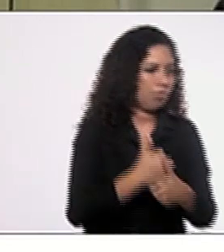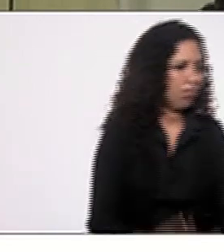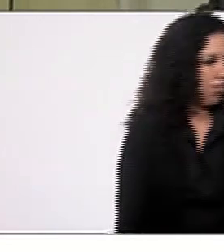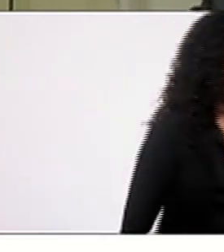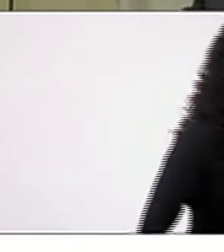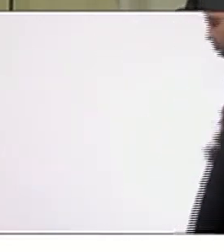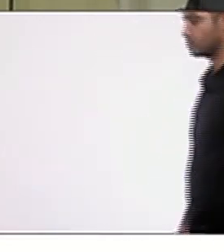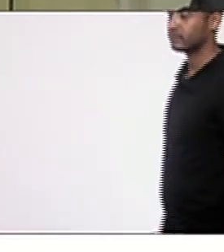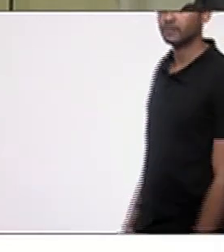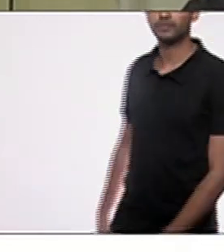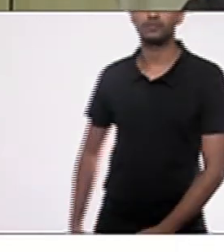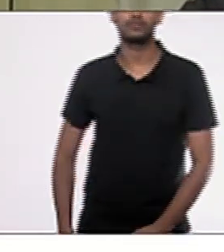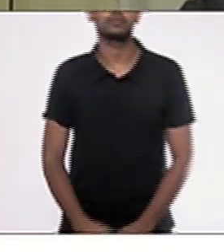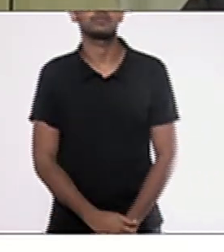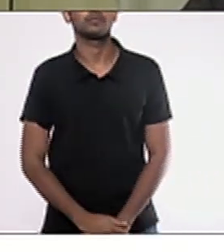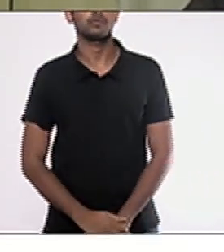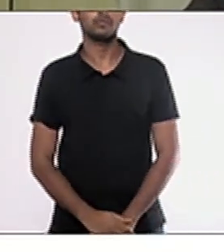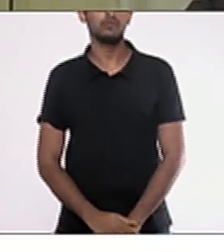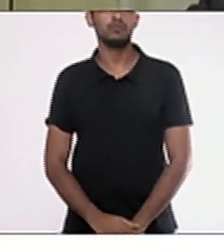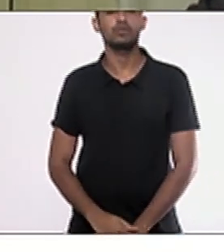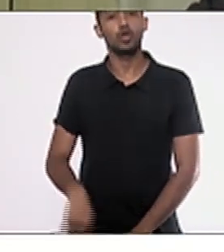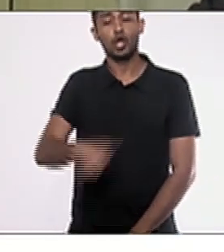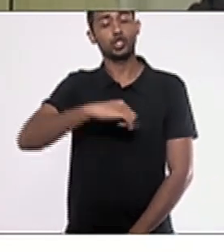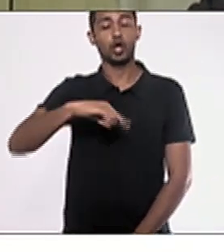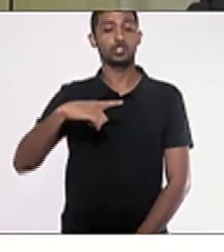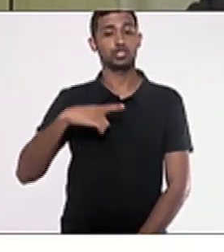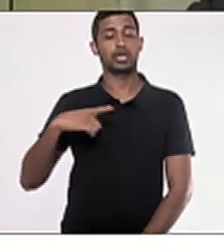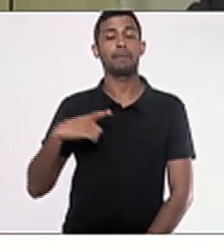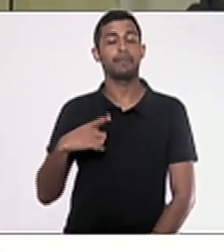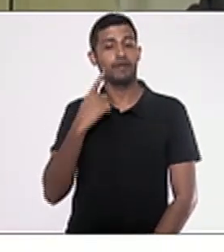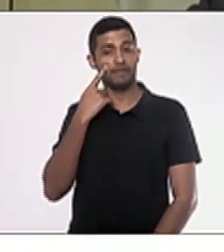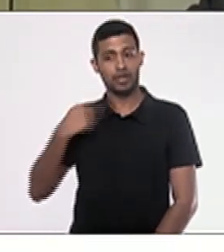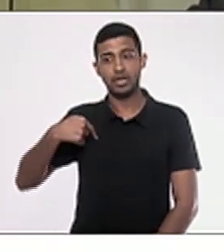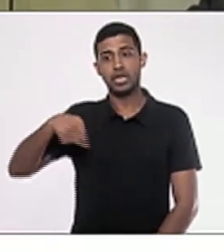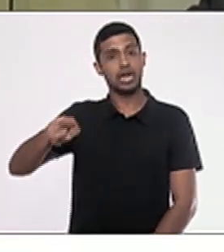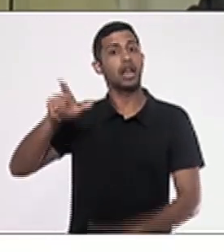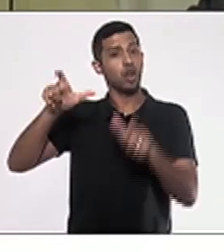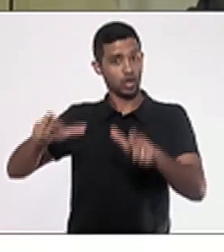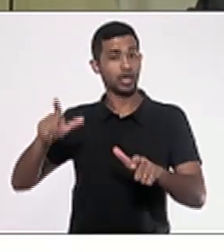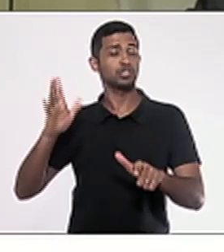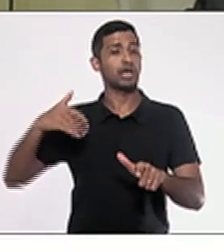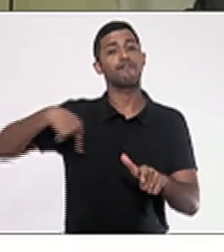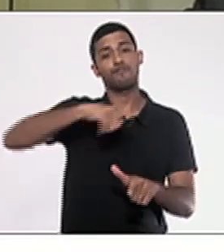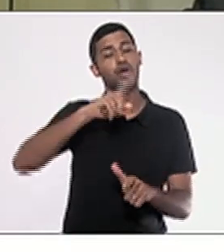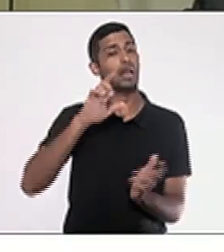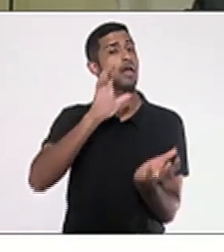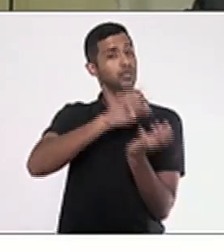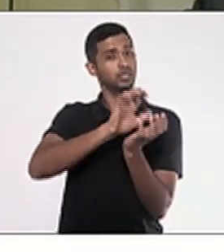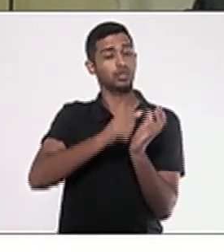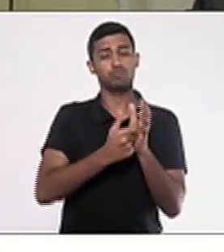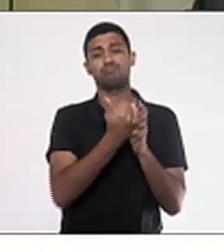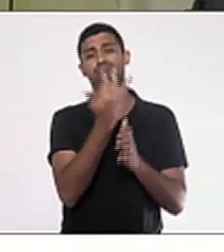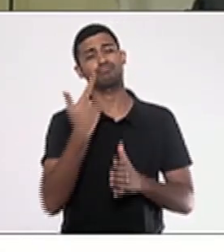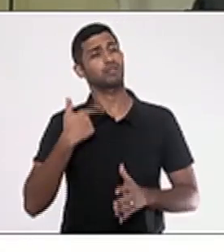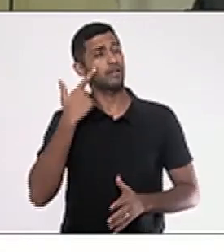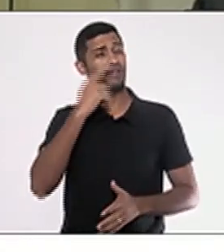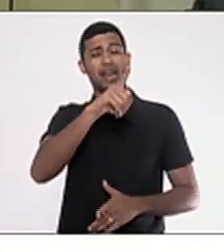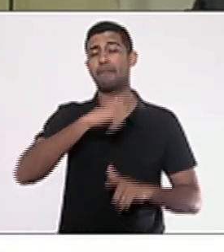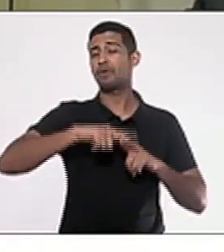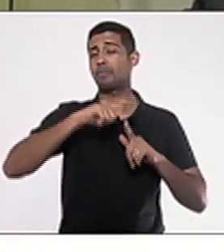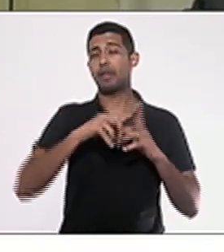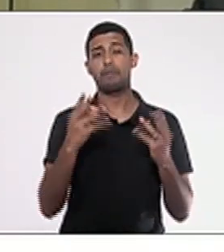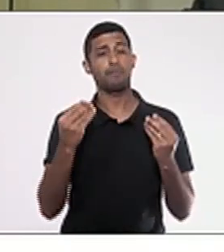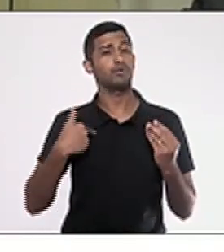na Defensoria, inclusive, com mediação de conflitos, indo ao local, já fomos a Santa Cruz algumas vezes, são muitos condomínios lá,